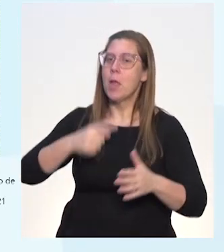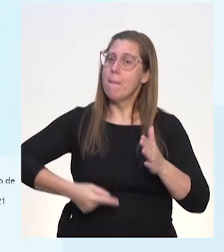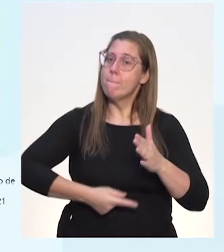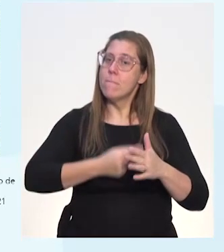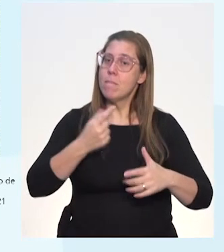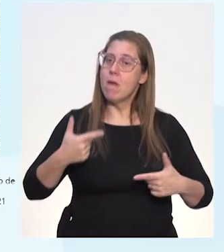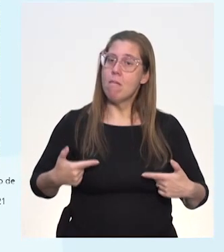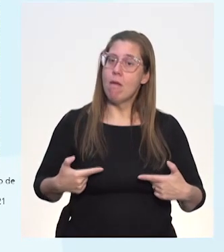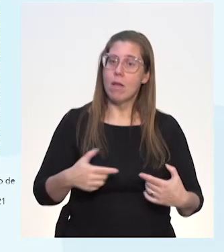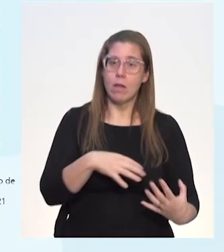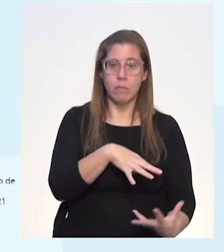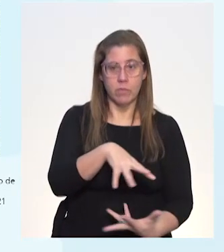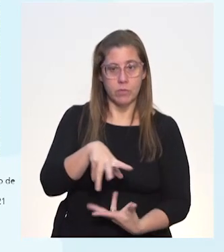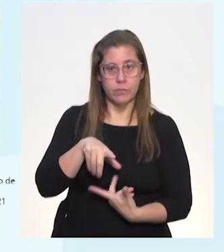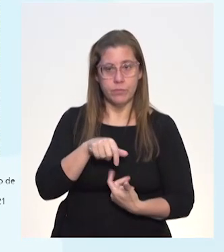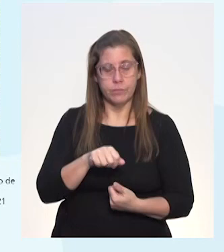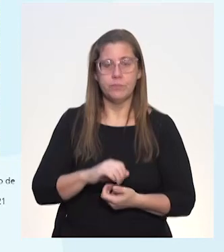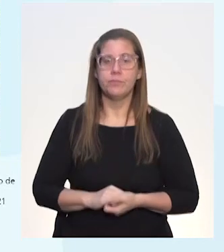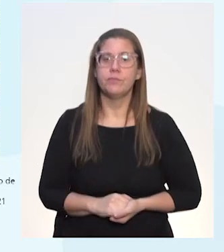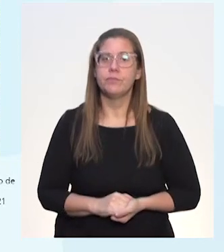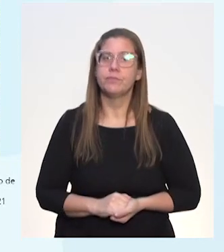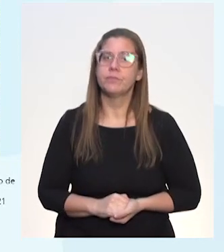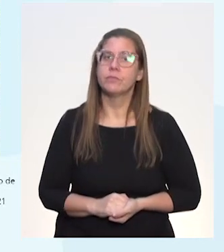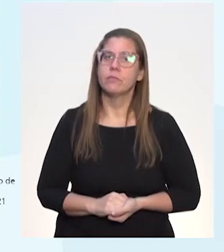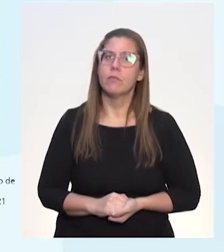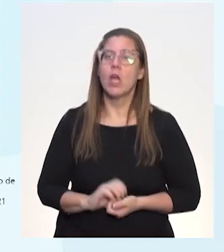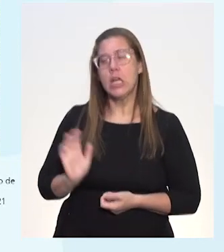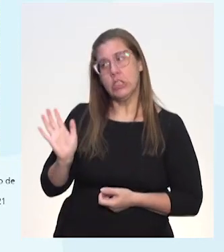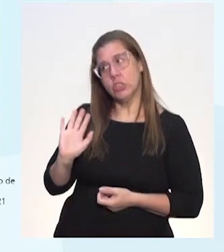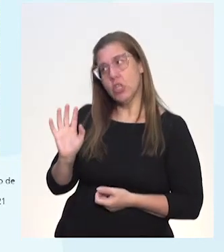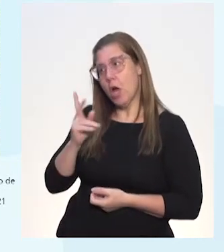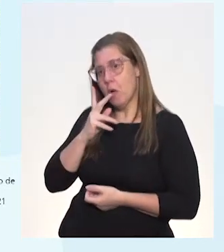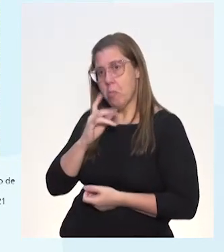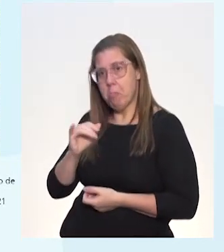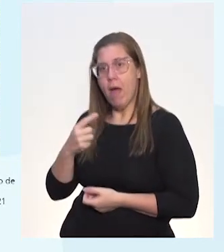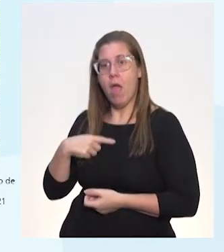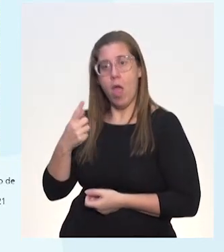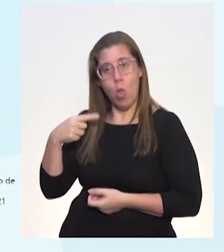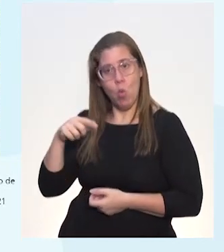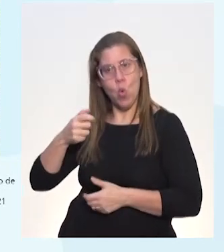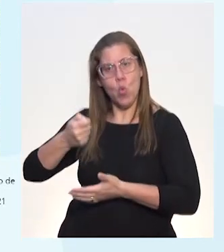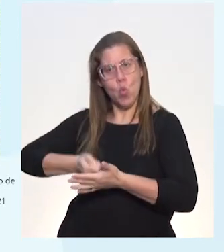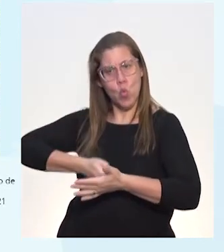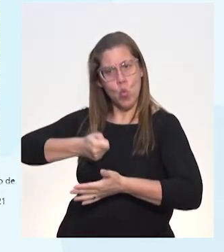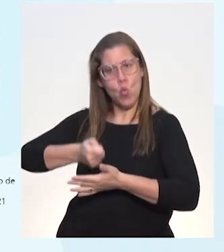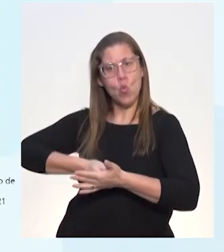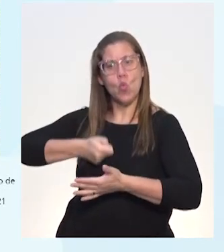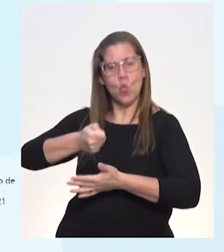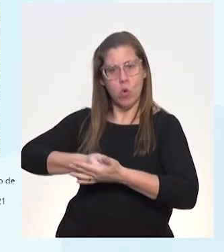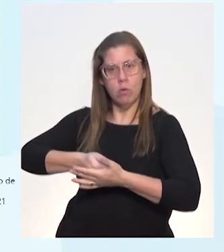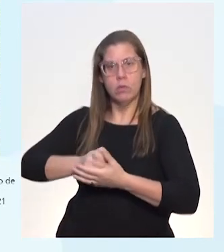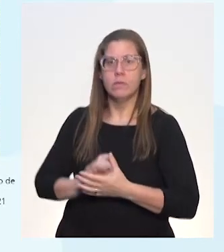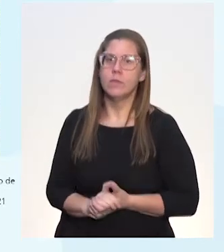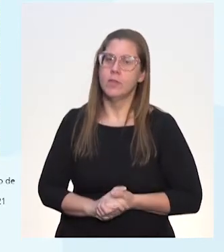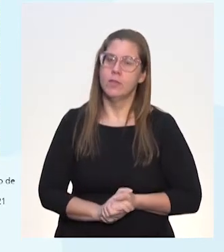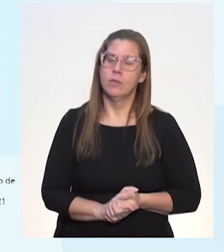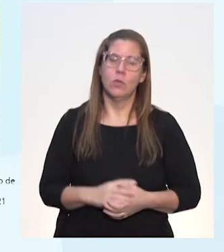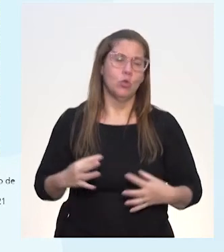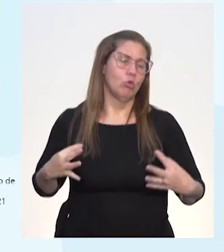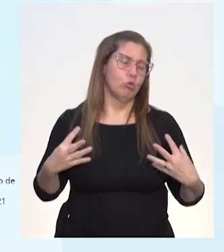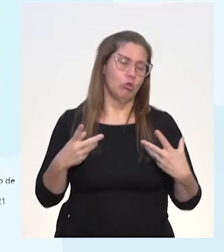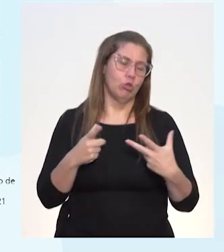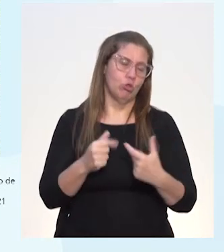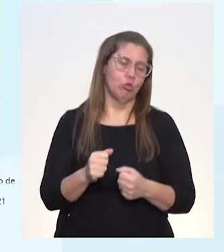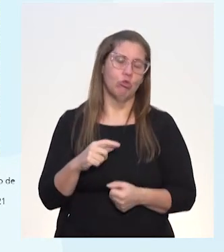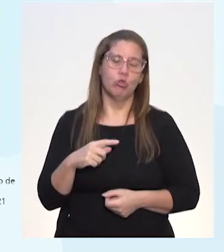Guerra Mundial, onde ele diz, adeus, pai, eu estou indo lutar pelas velhas glórias da